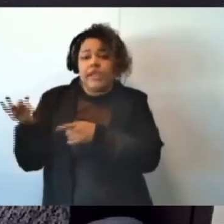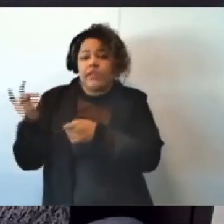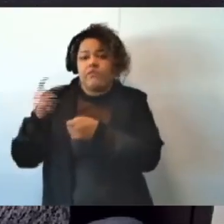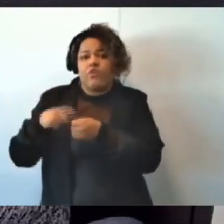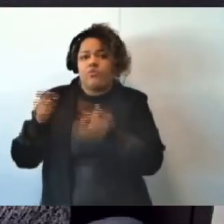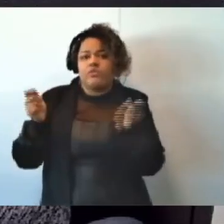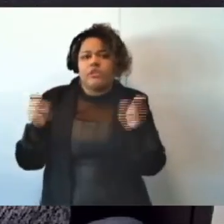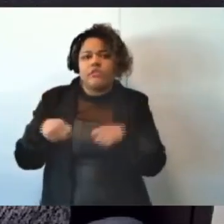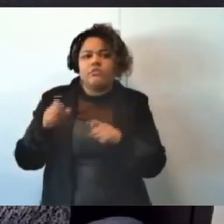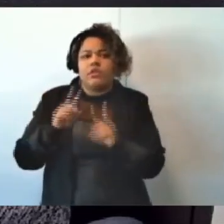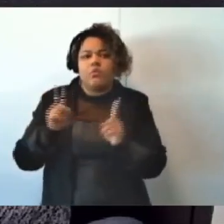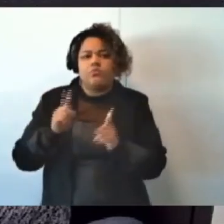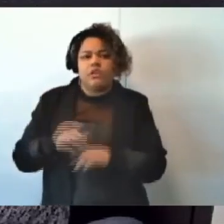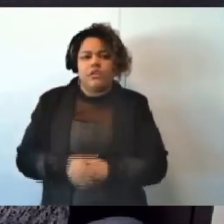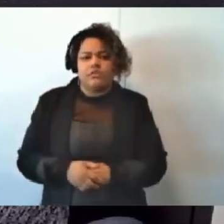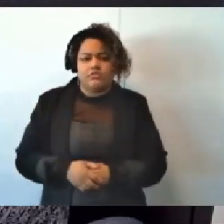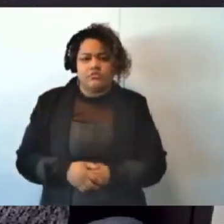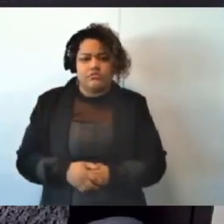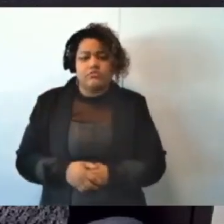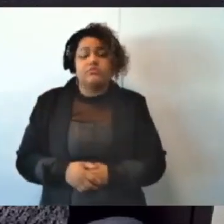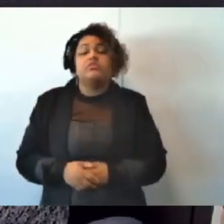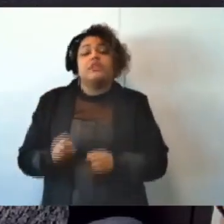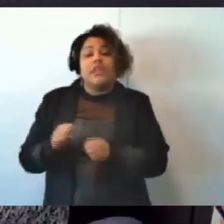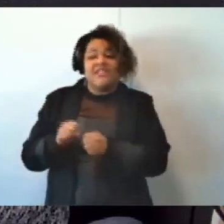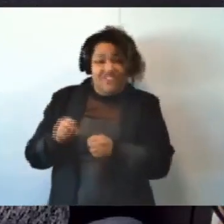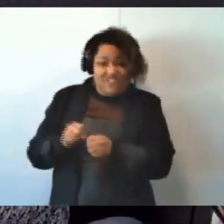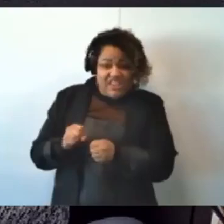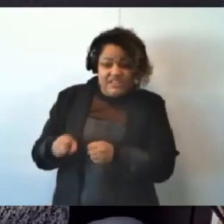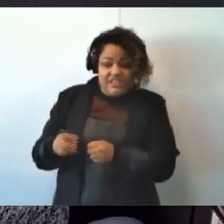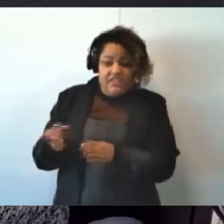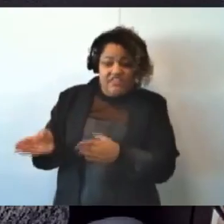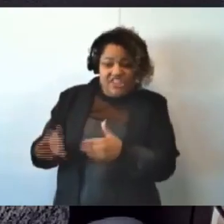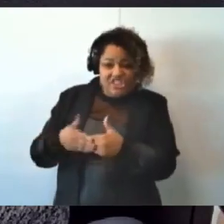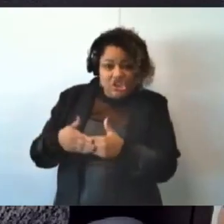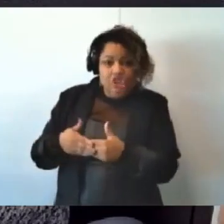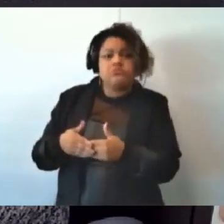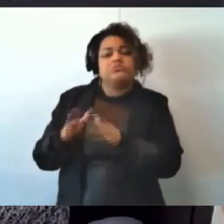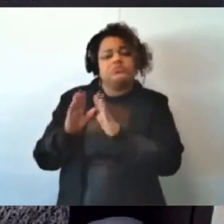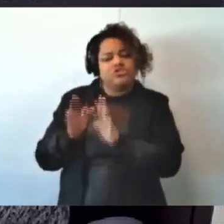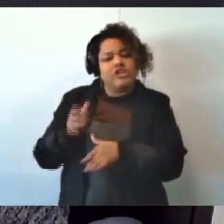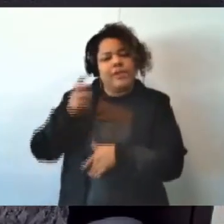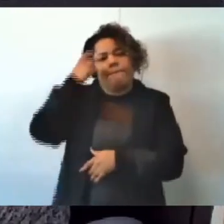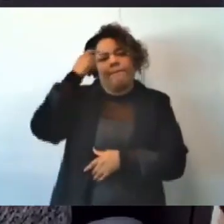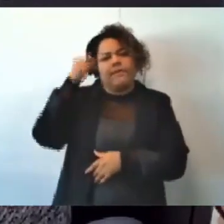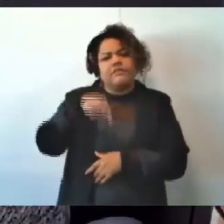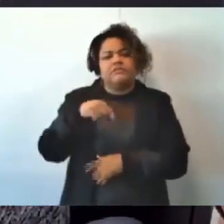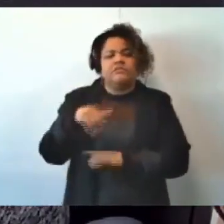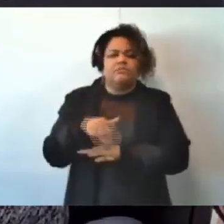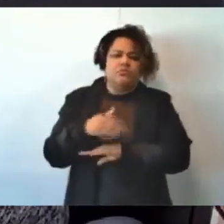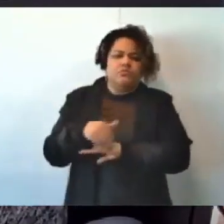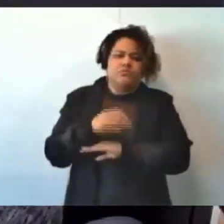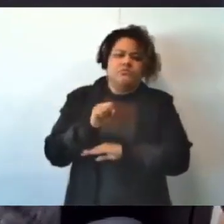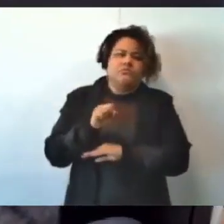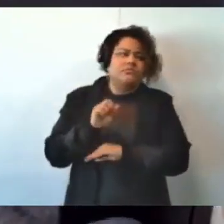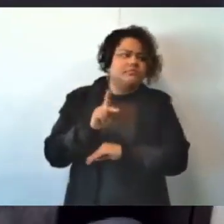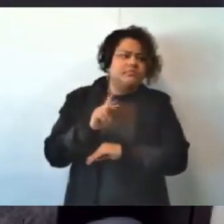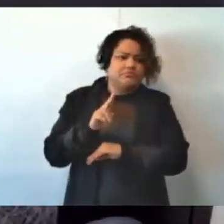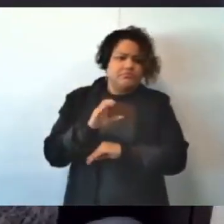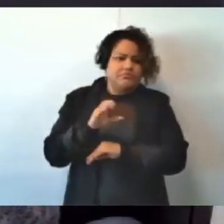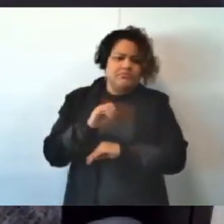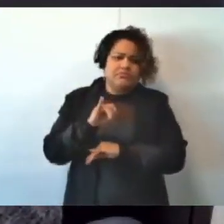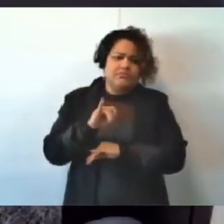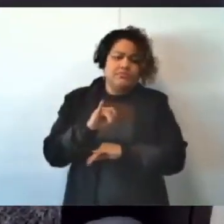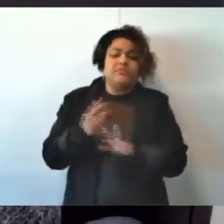ação desse fechamento foi feita justamente já visando o fechamento da Sapucaí, para que pudesse falar: não, o